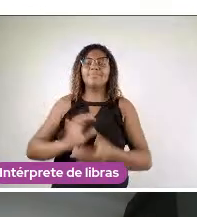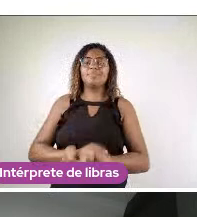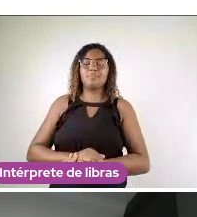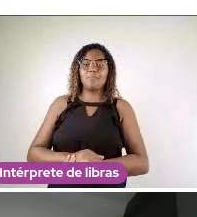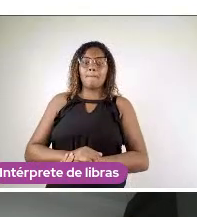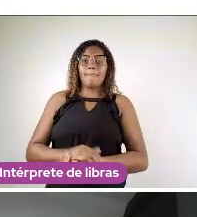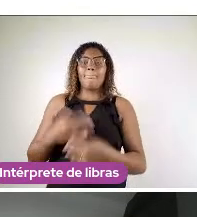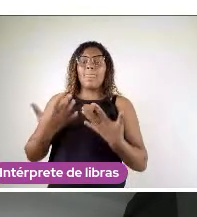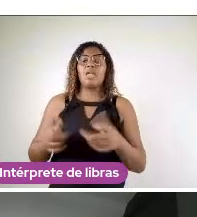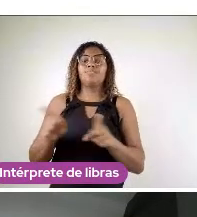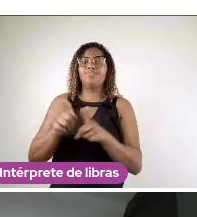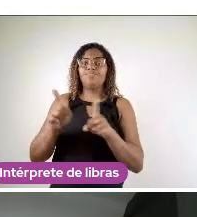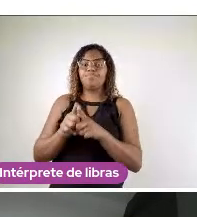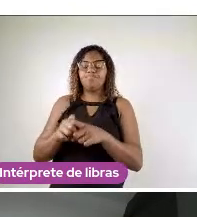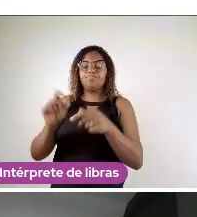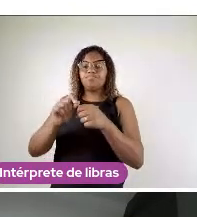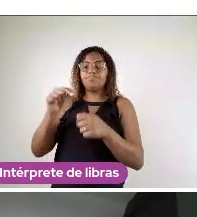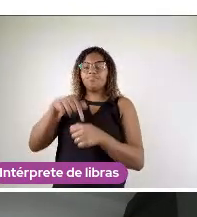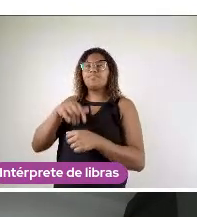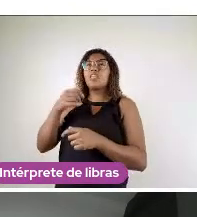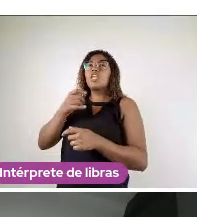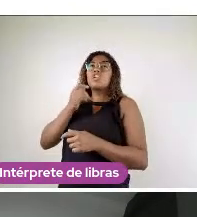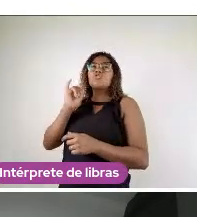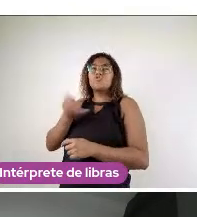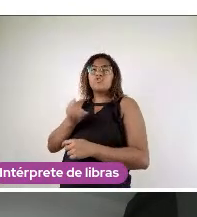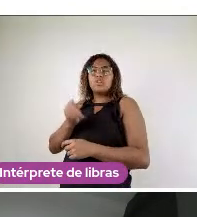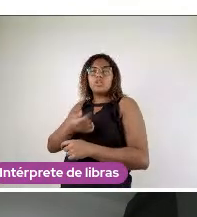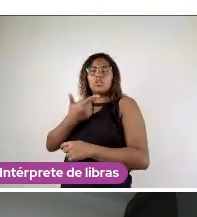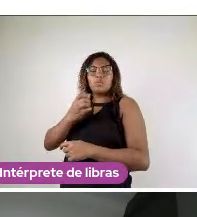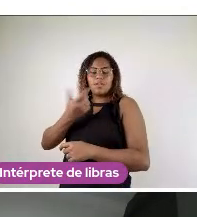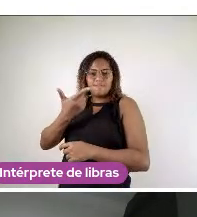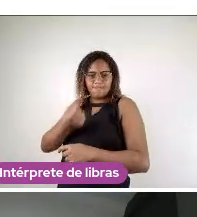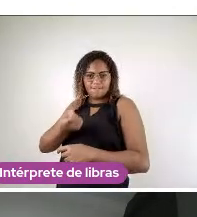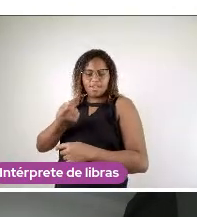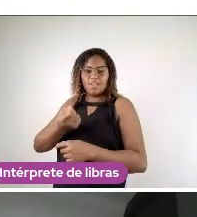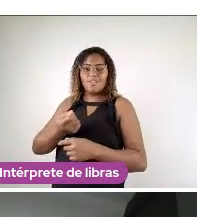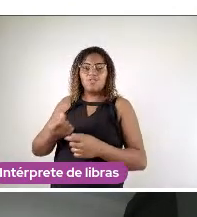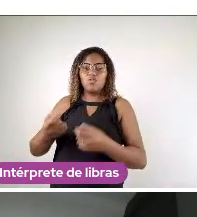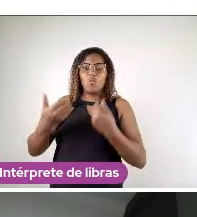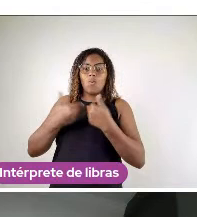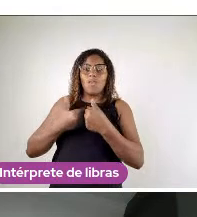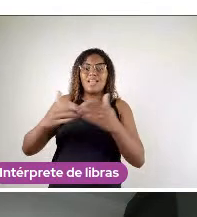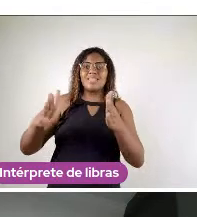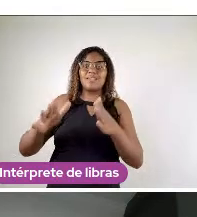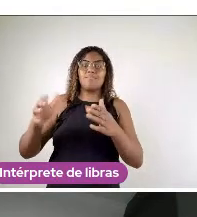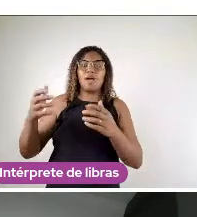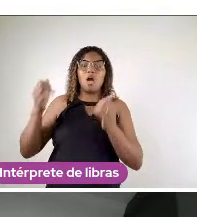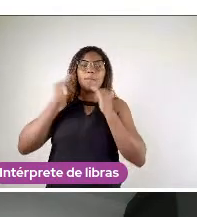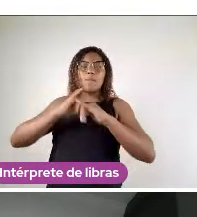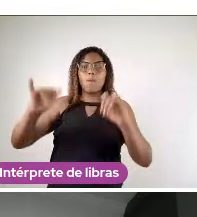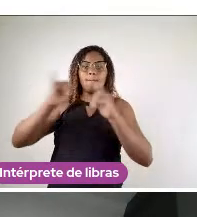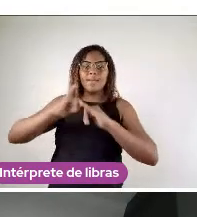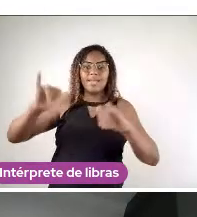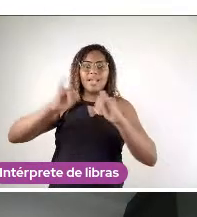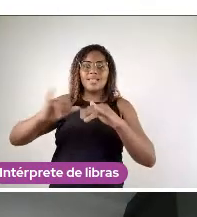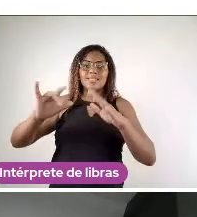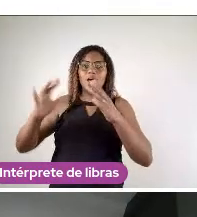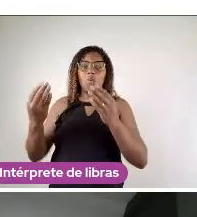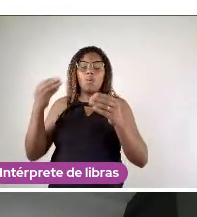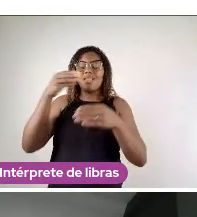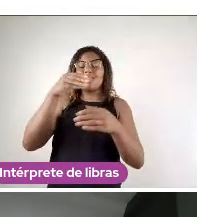Bom, também foi feito aqui em janeiro de 2020 o lançamento de uma publicação para inserção da cultura oceânica nas escolas.